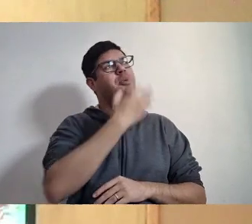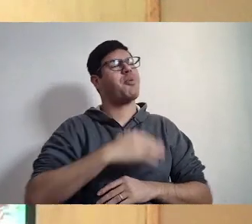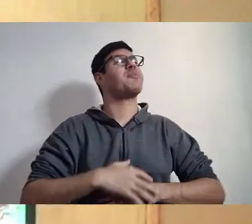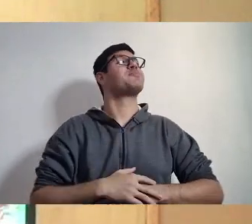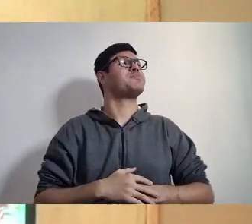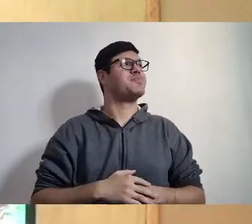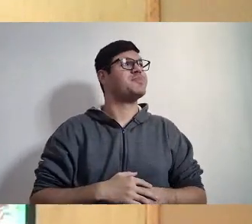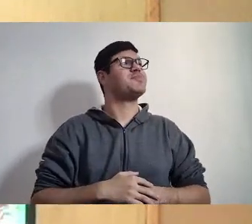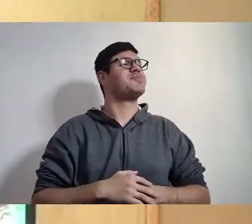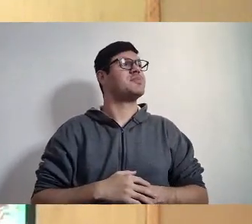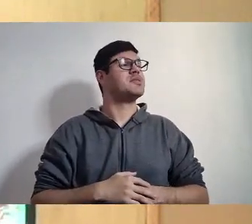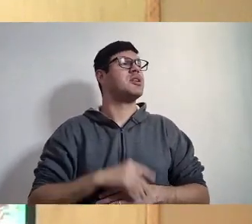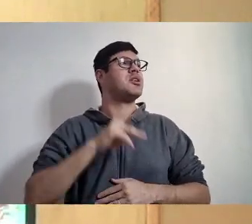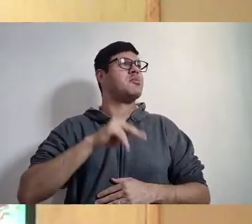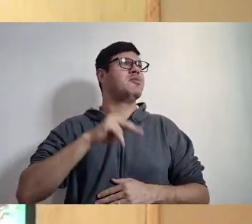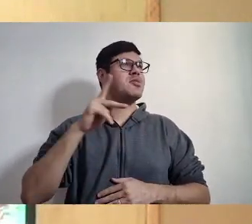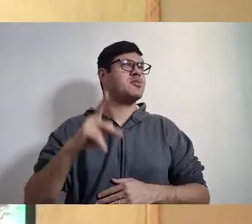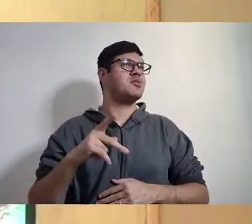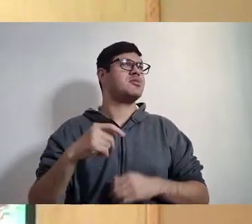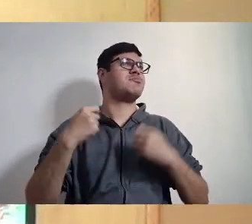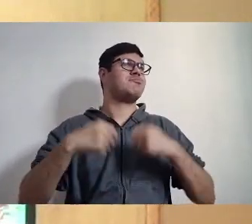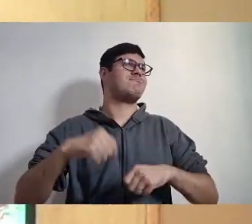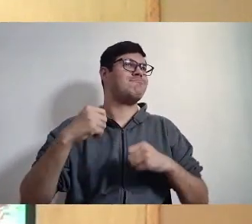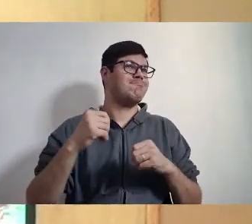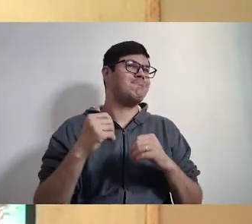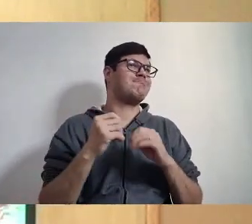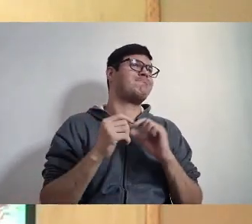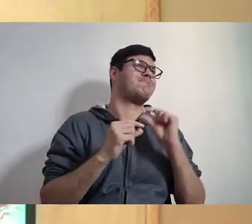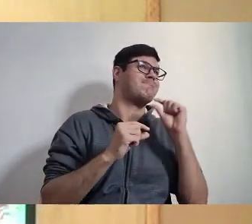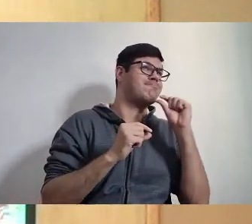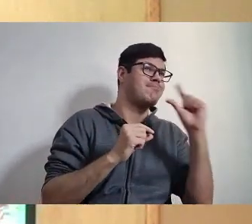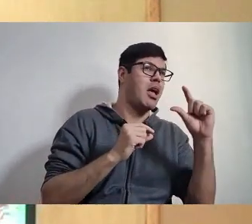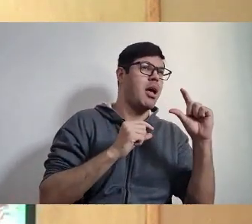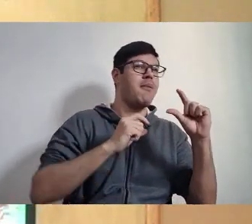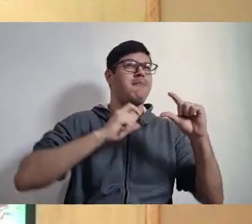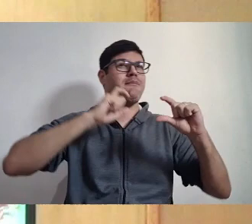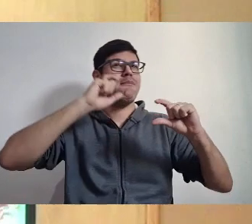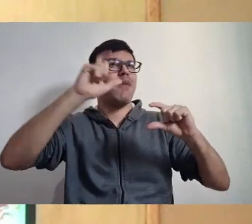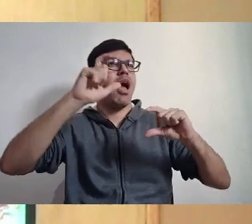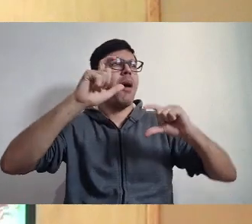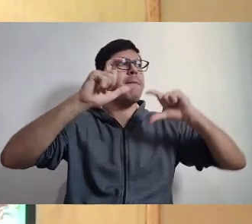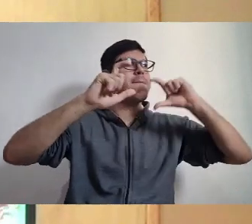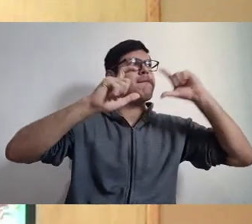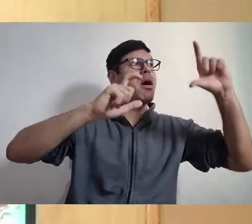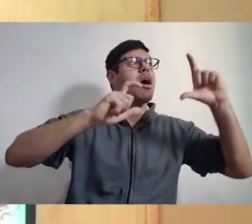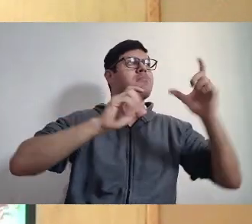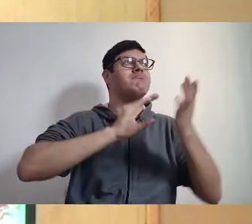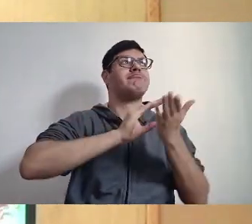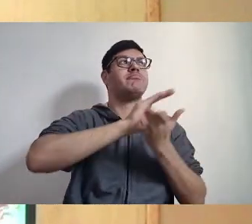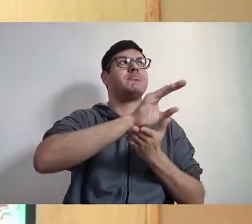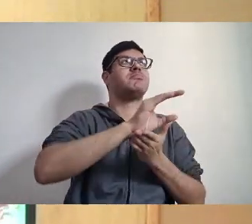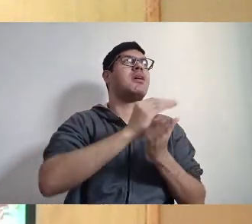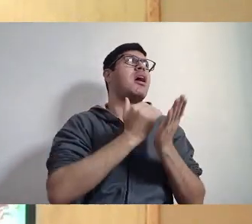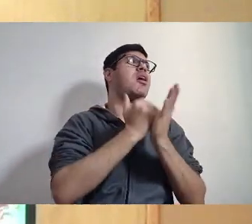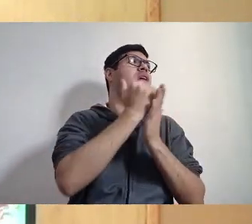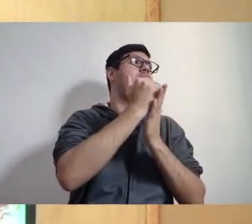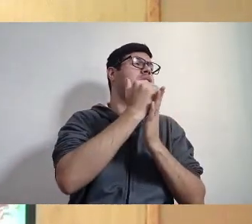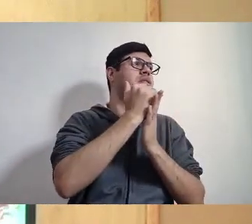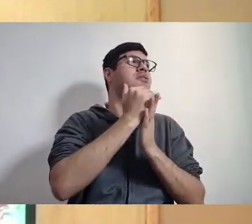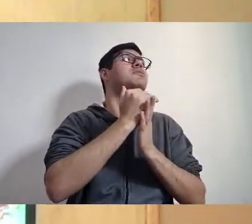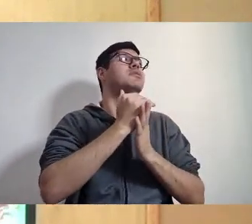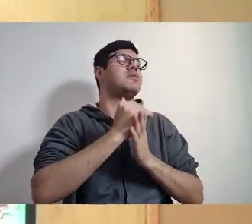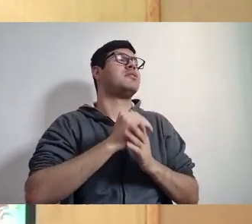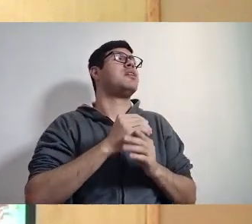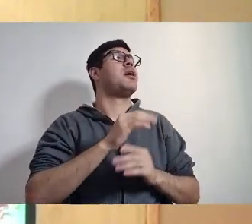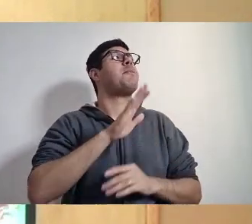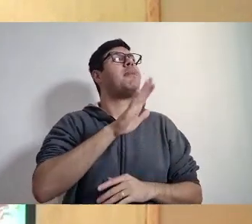muito. De professor, claro que precisa sempre, né, repensar, né, ter um investimento muito maior, outras profissões, mas eu digo assim, em relação à